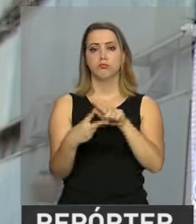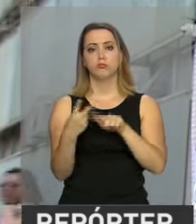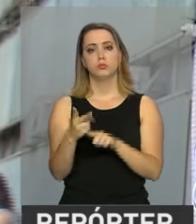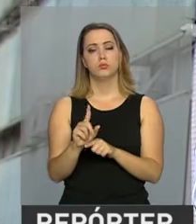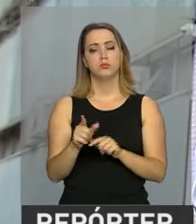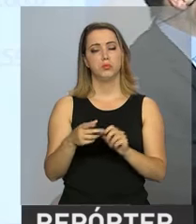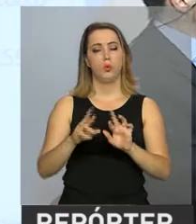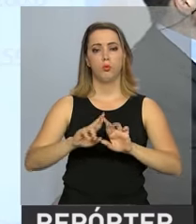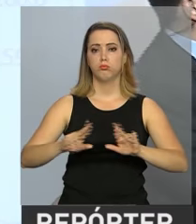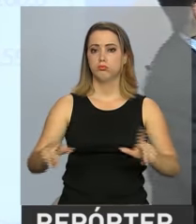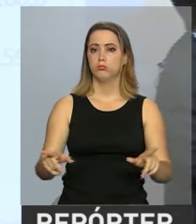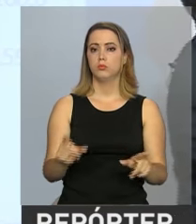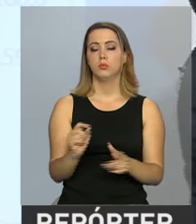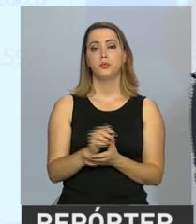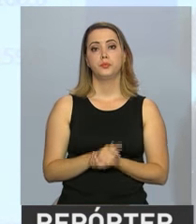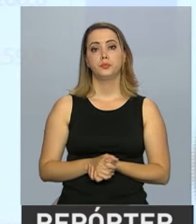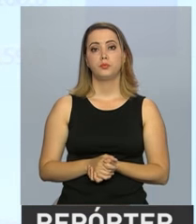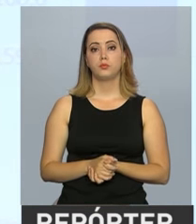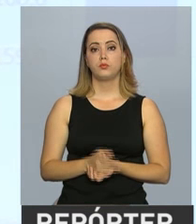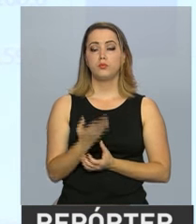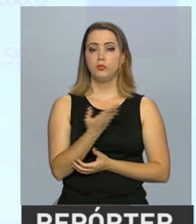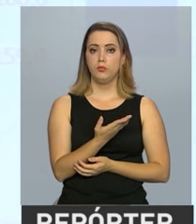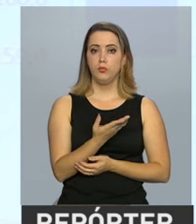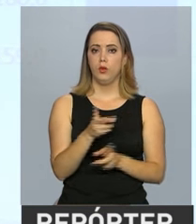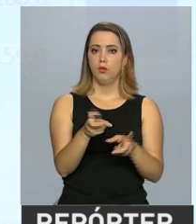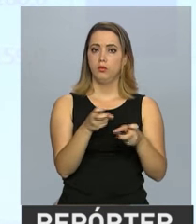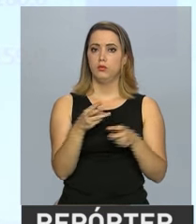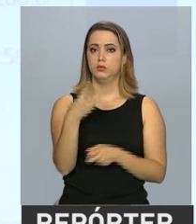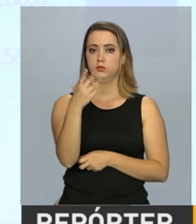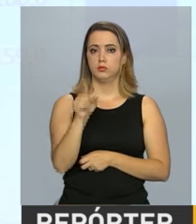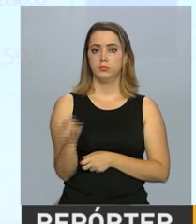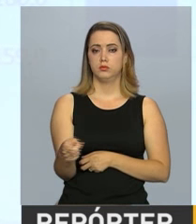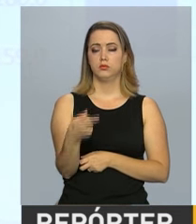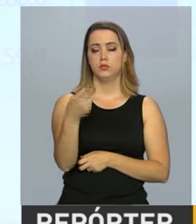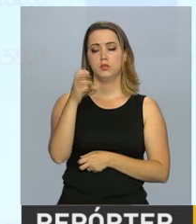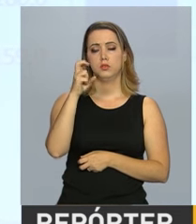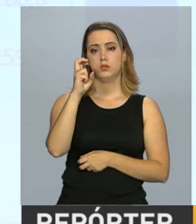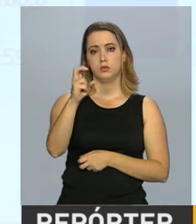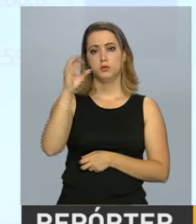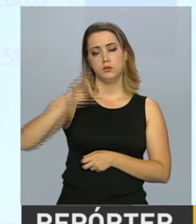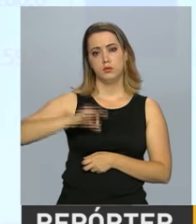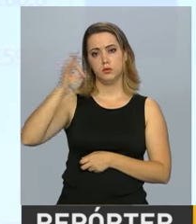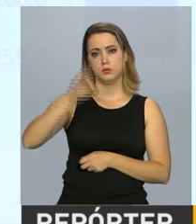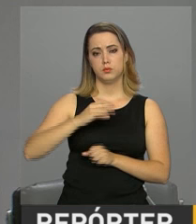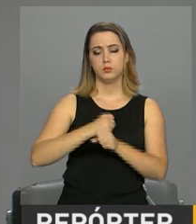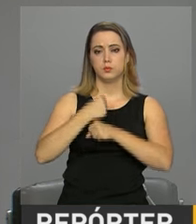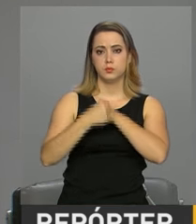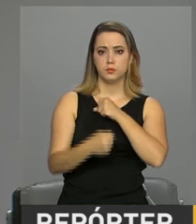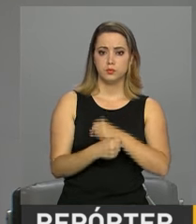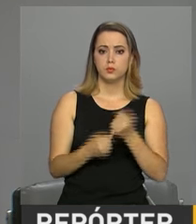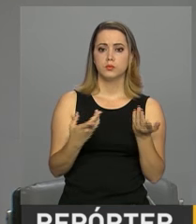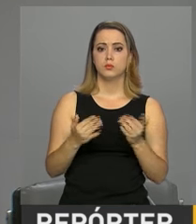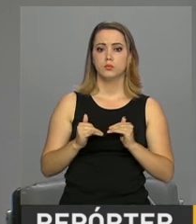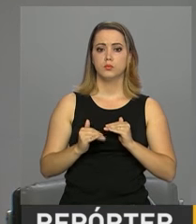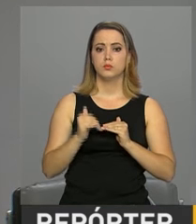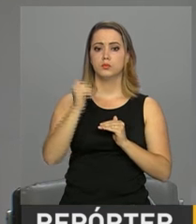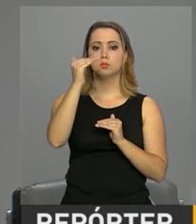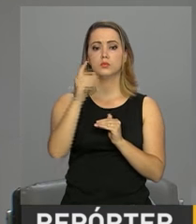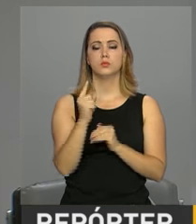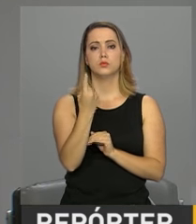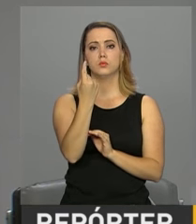foram alteradas. A previsão do governo é uma retração de 3,5% para 2016 e crescimento